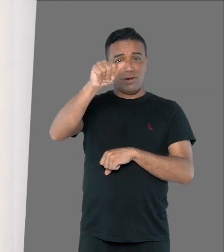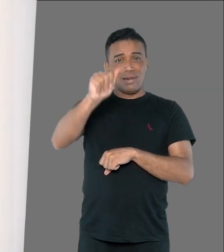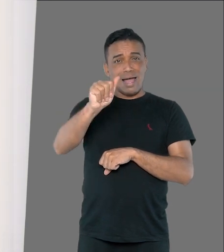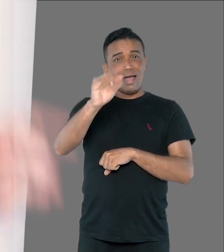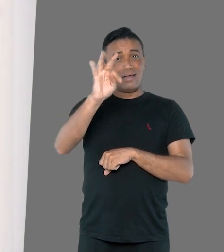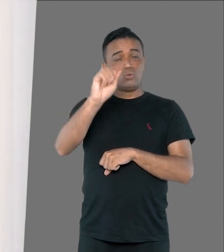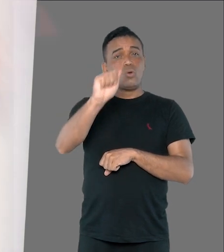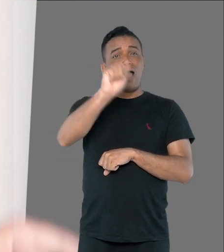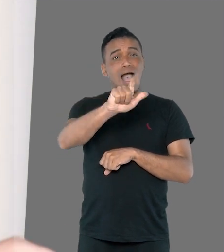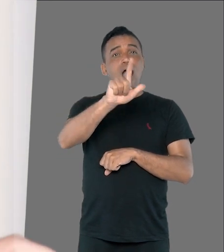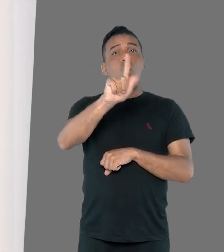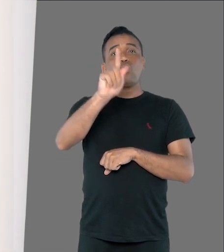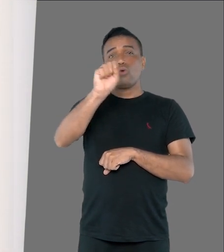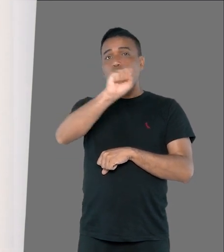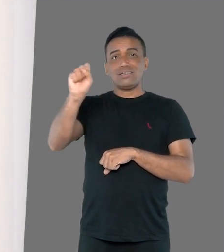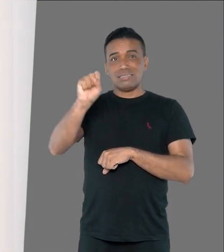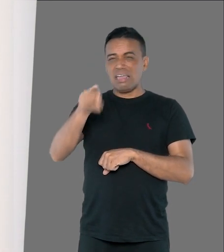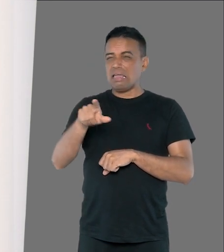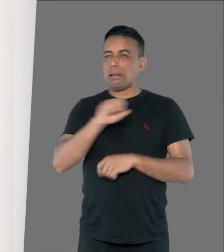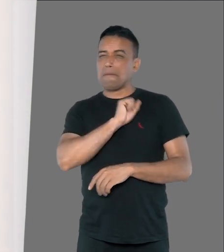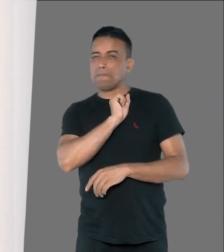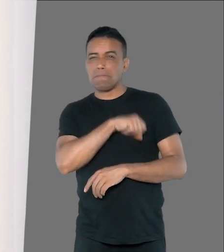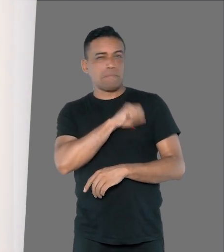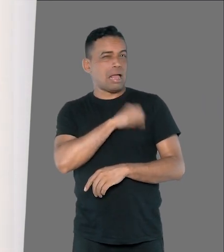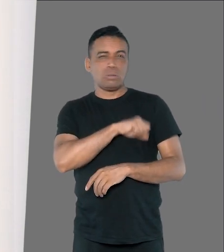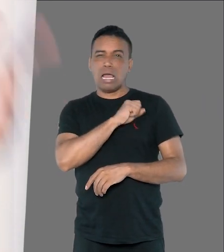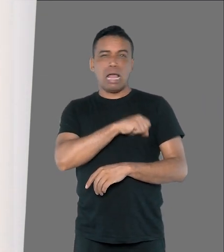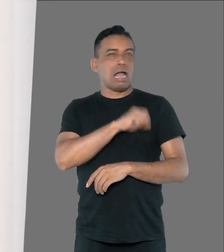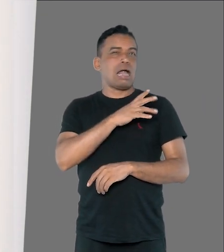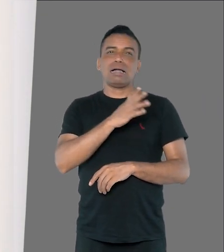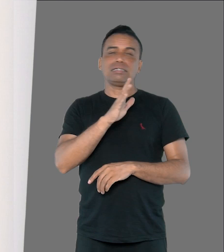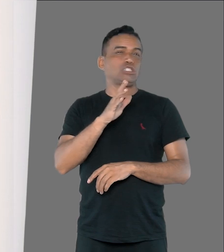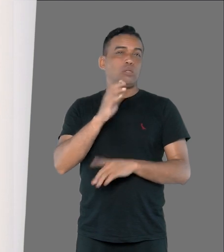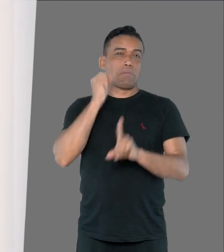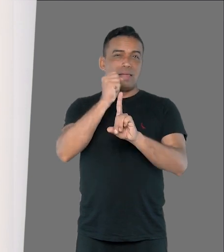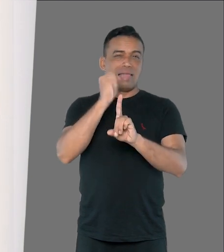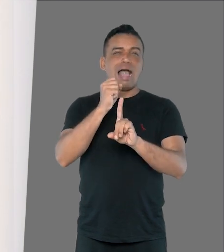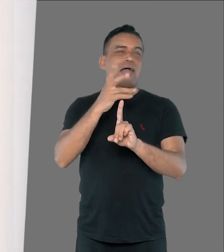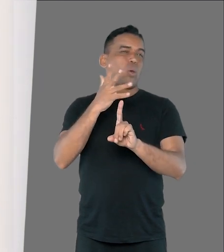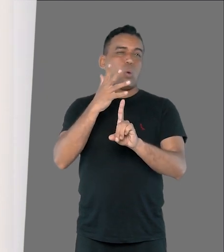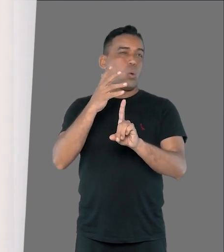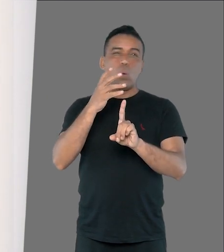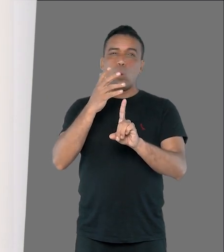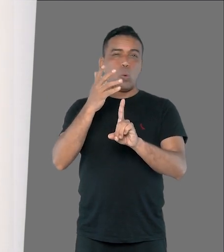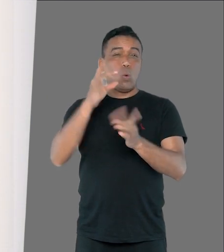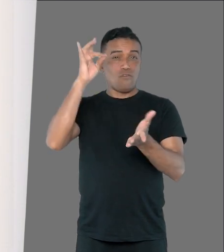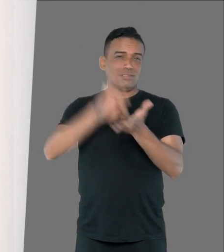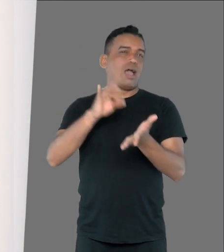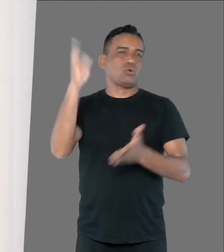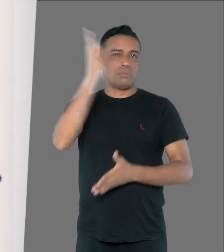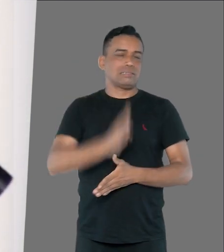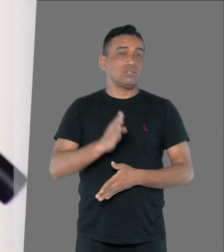Era o carrasco oficial do Brasil na época do Dom Pedro II. A senhora teve mais notícia